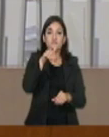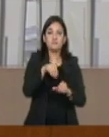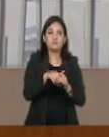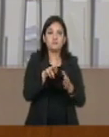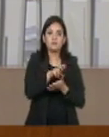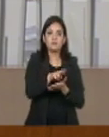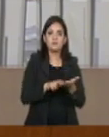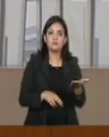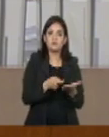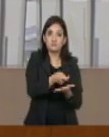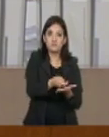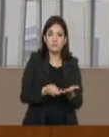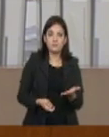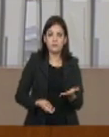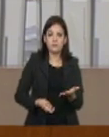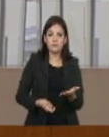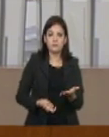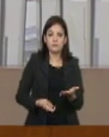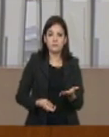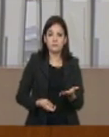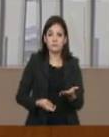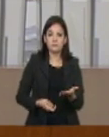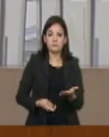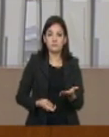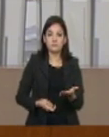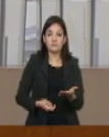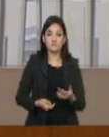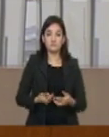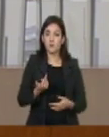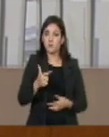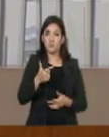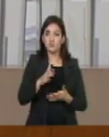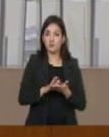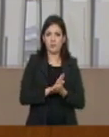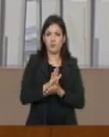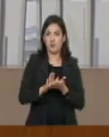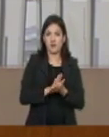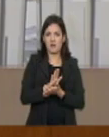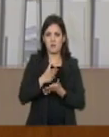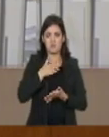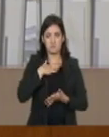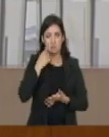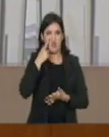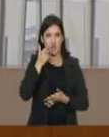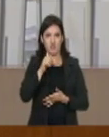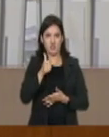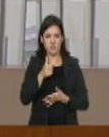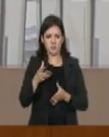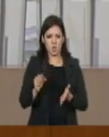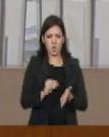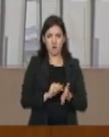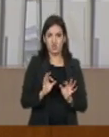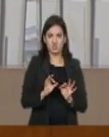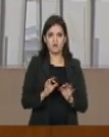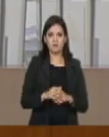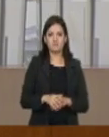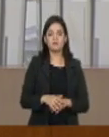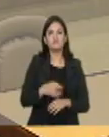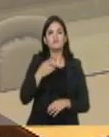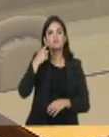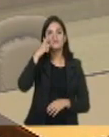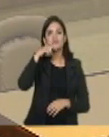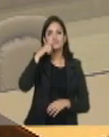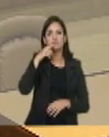foi colocado para o meu voto vogal esta análise. Vossa Excelência, me permite, eu trabalho da